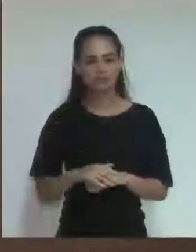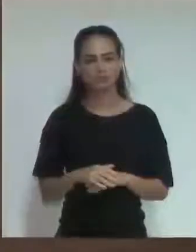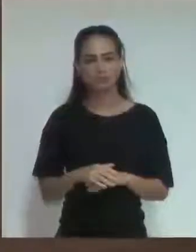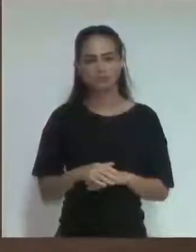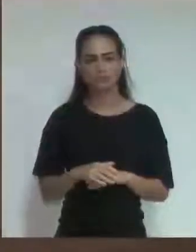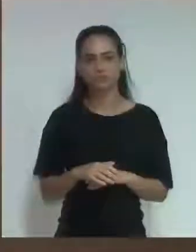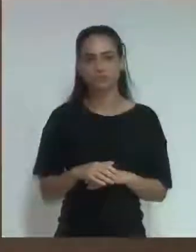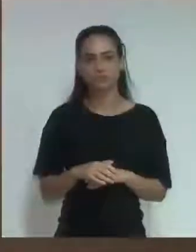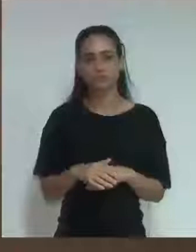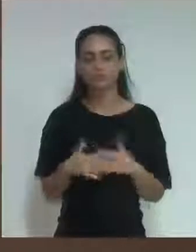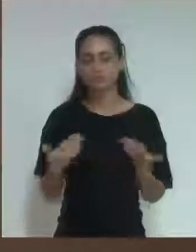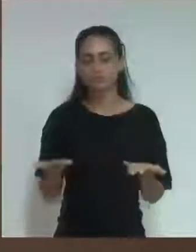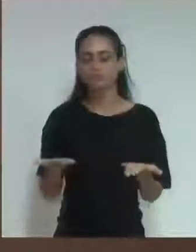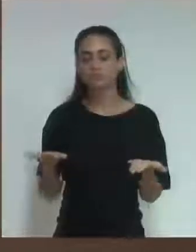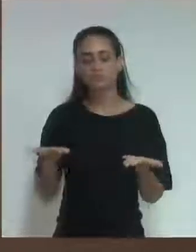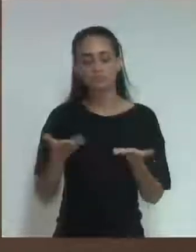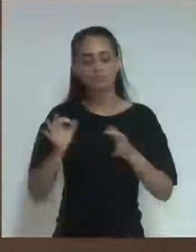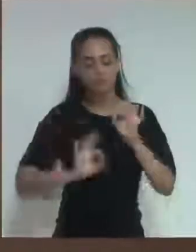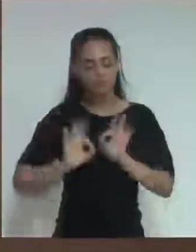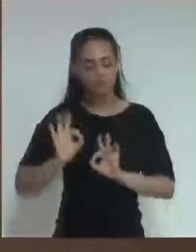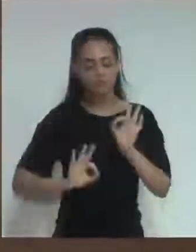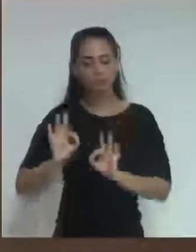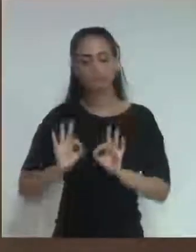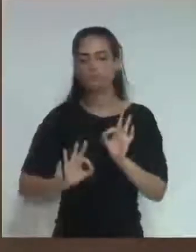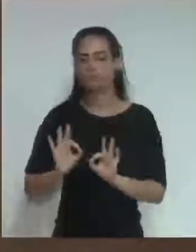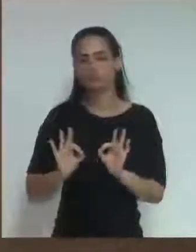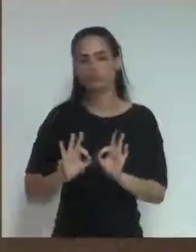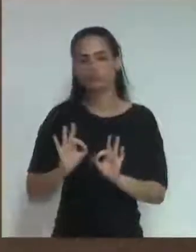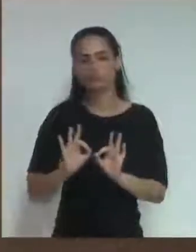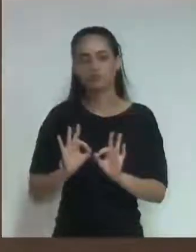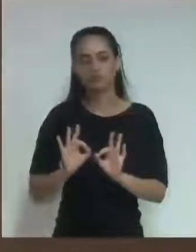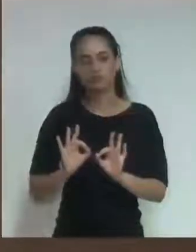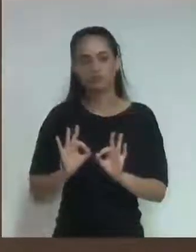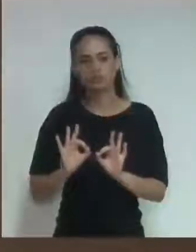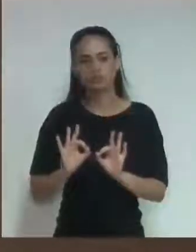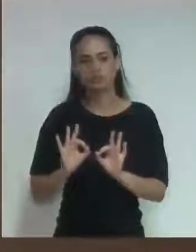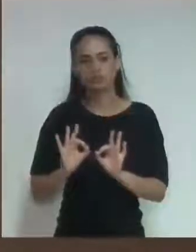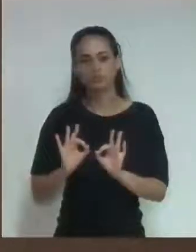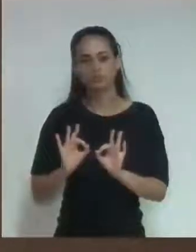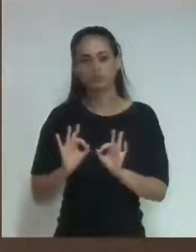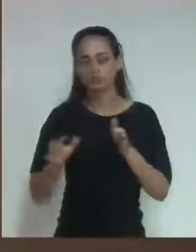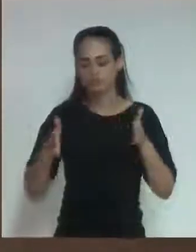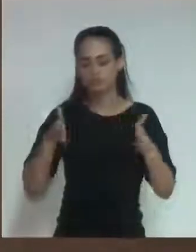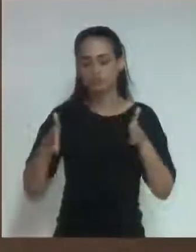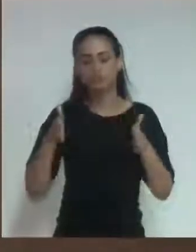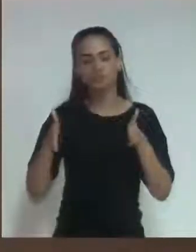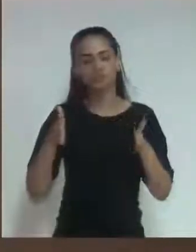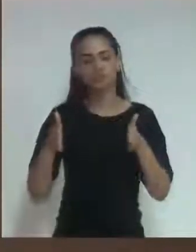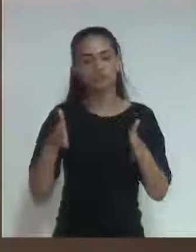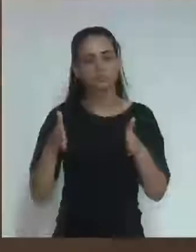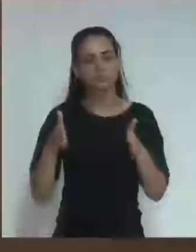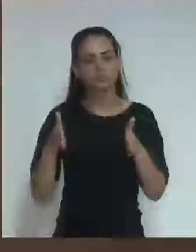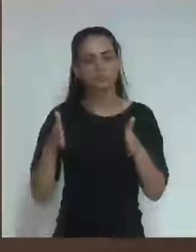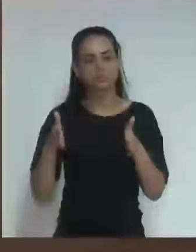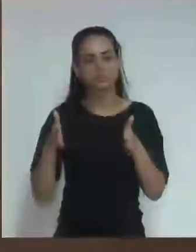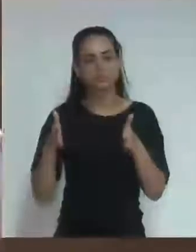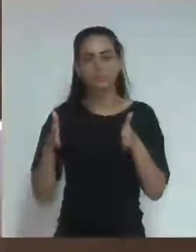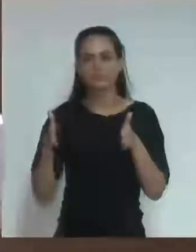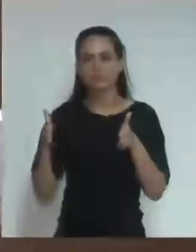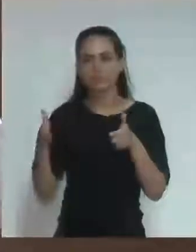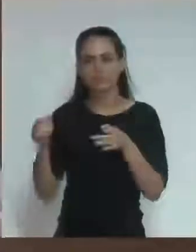O plurianual, quando foi feito para a legislatura que se encerrou